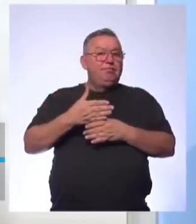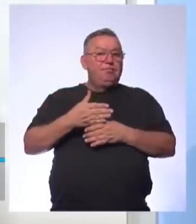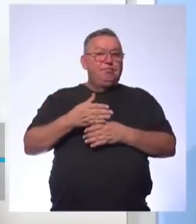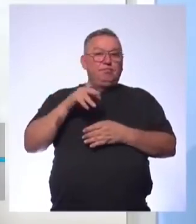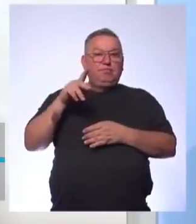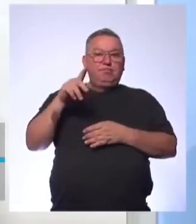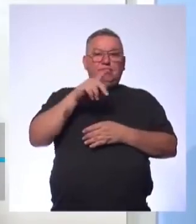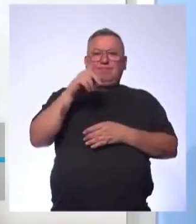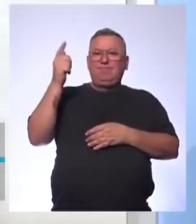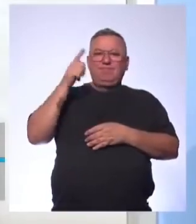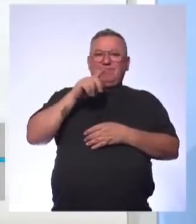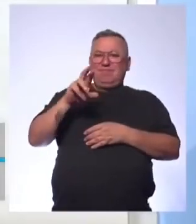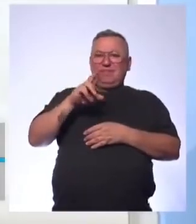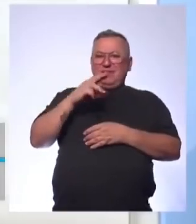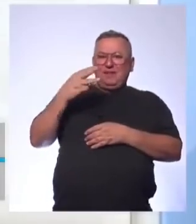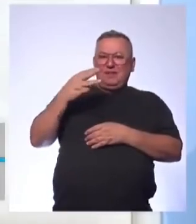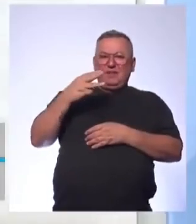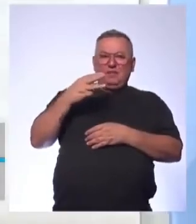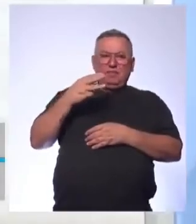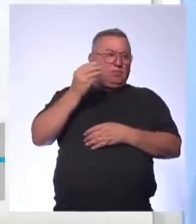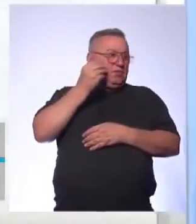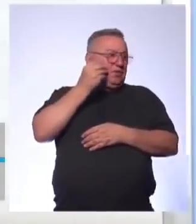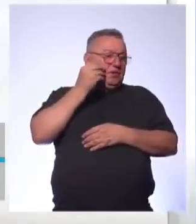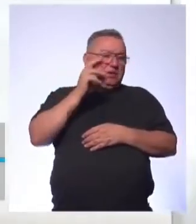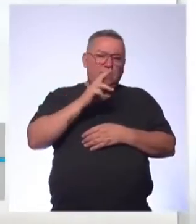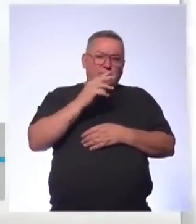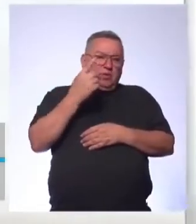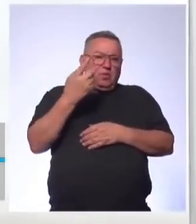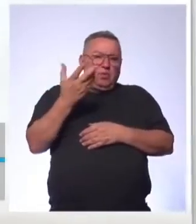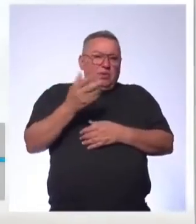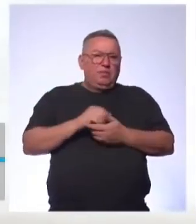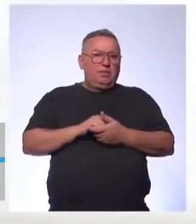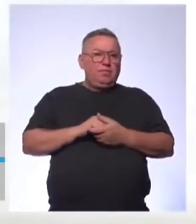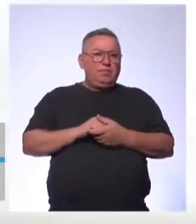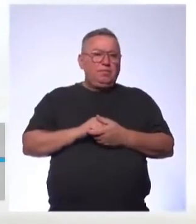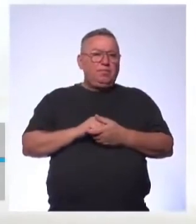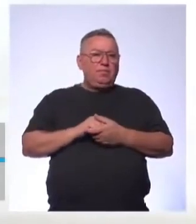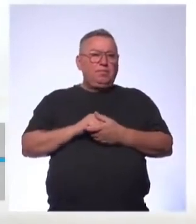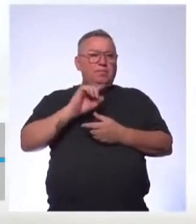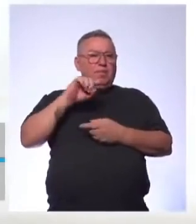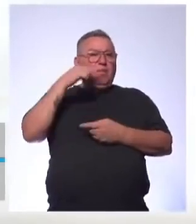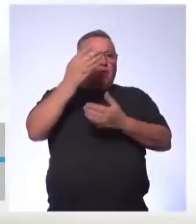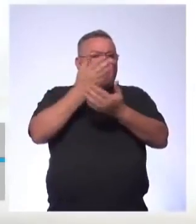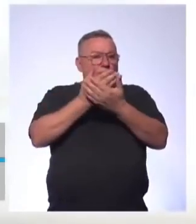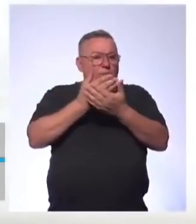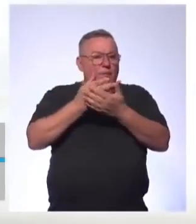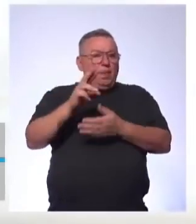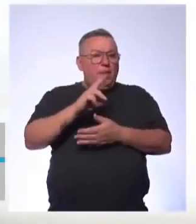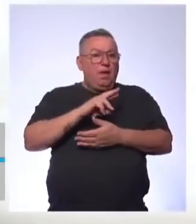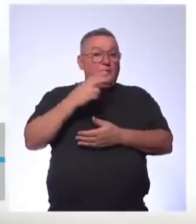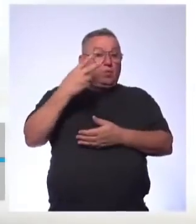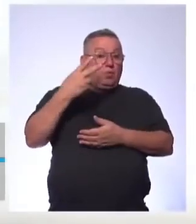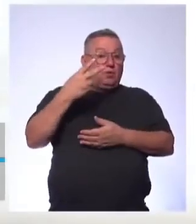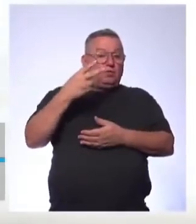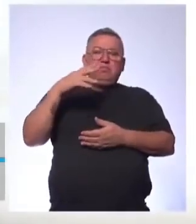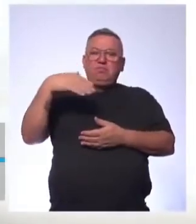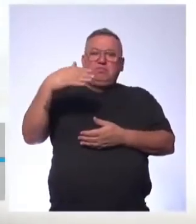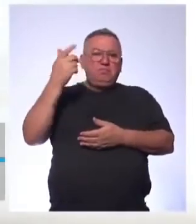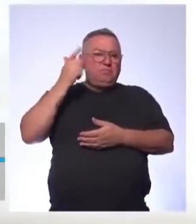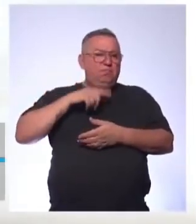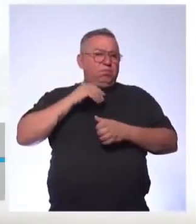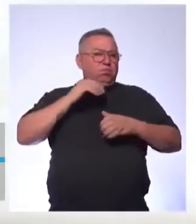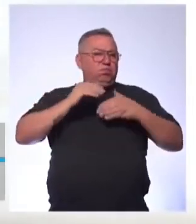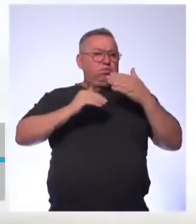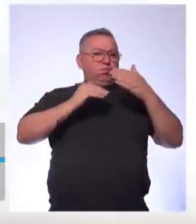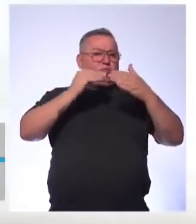vou conseguir responder as 3. Pô, tenta responder uma. Né? Na próxima aula, você tenta responder 2, e assim você tenta